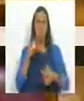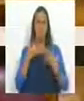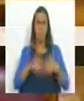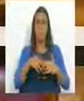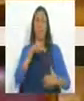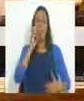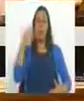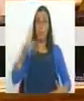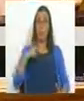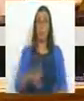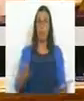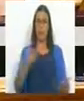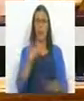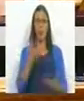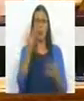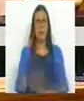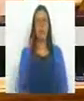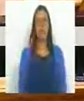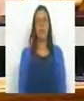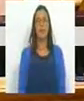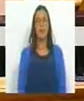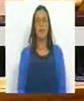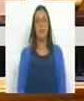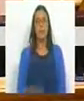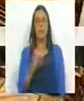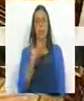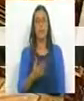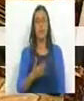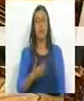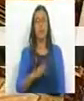causa o futuro de Portugal. Muito obrigado. Obrigado, Sr. Deputado.